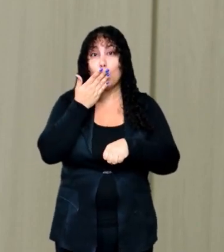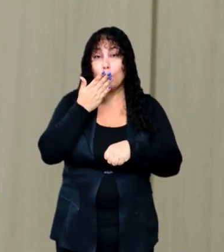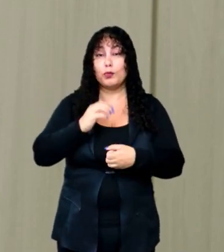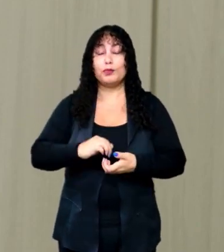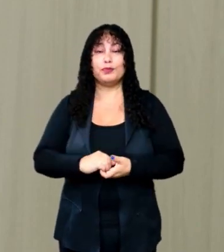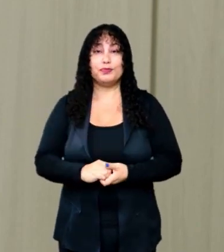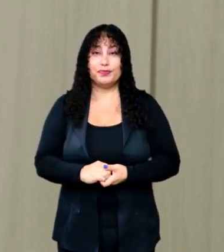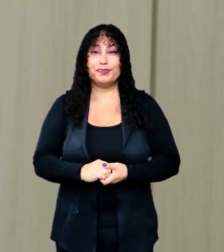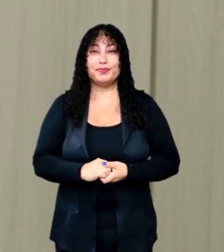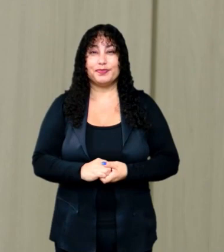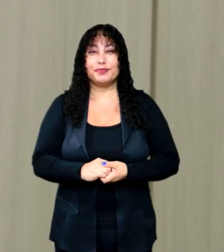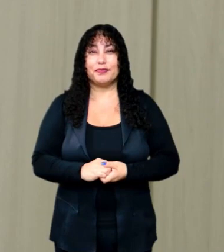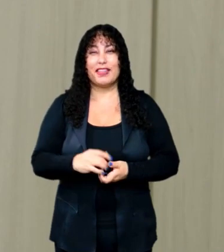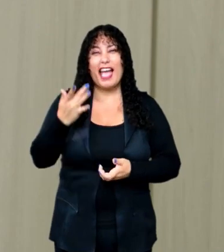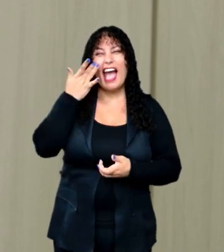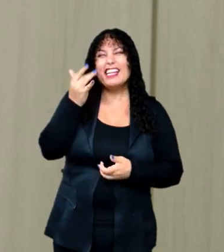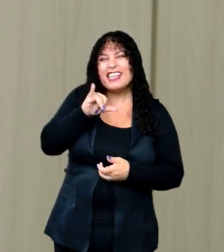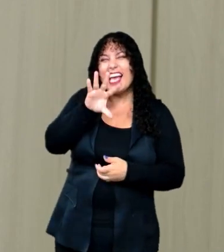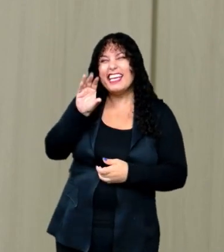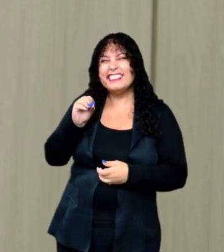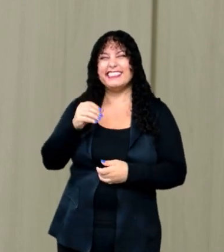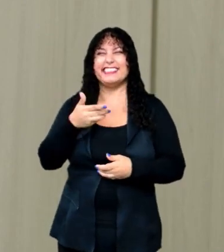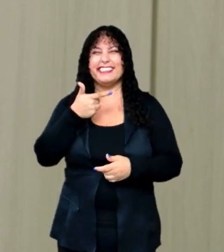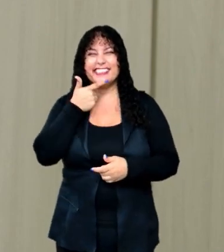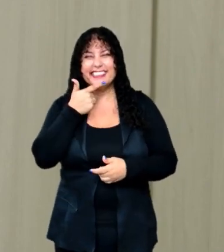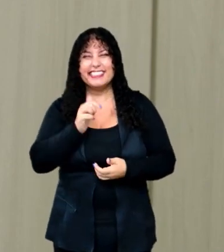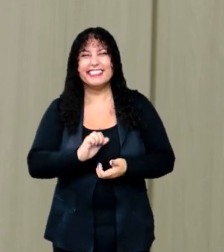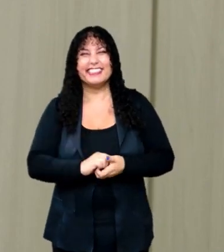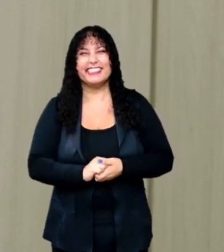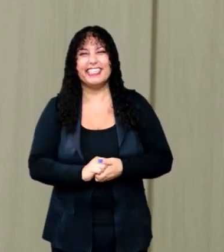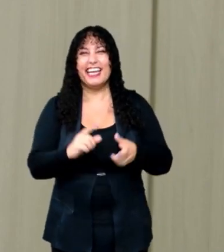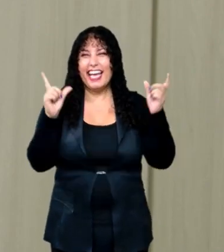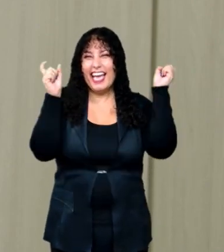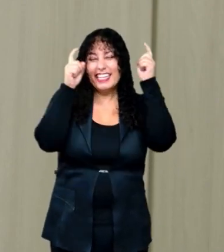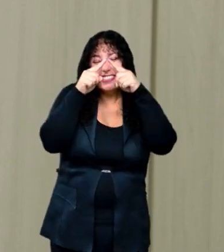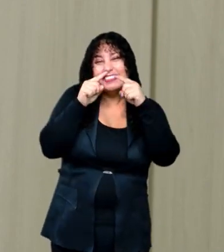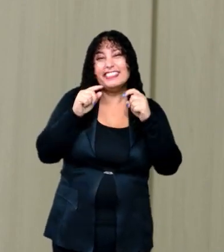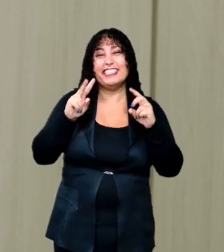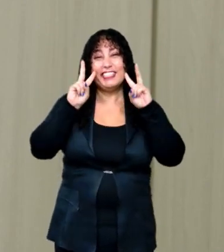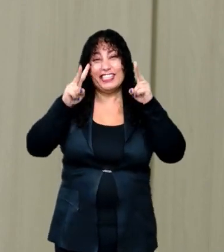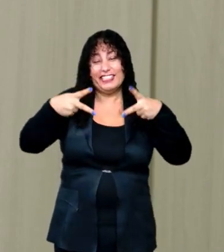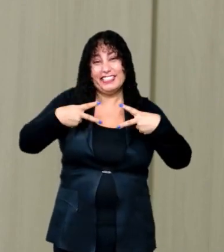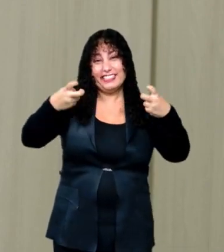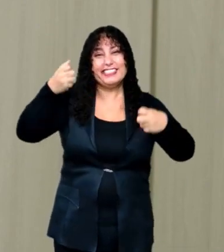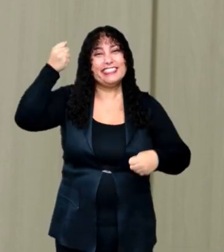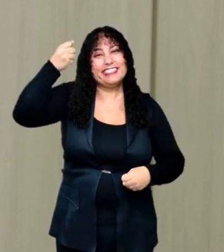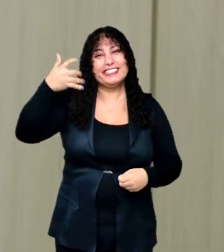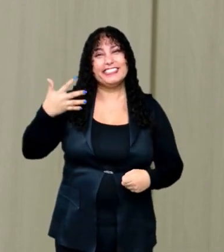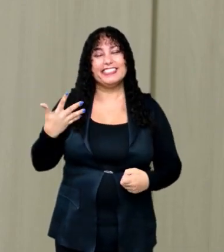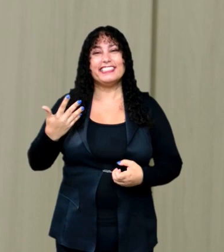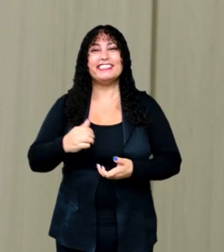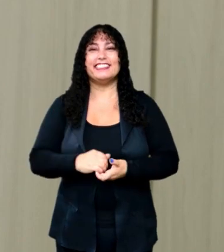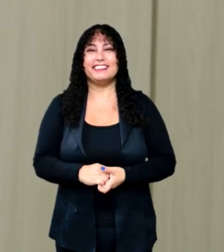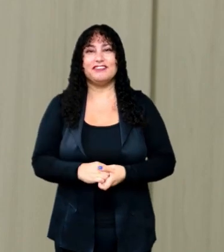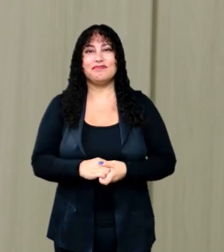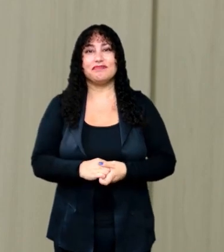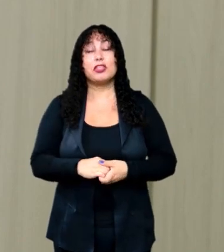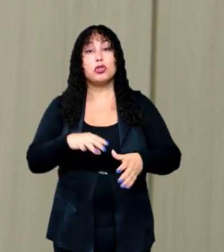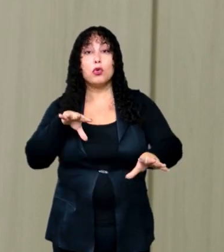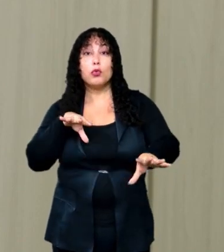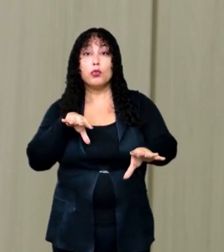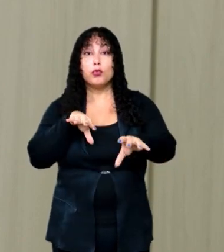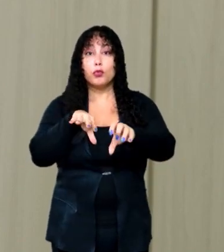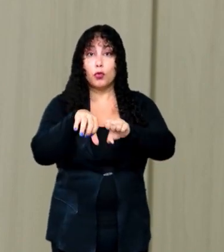e acho que é isso, né? É difícil a gente se autodescrever. Mas sou